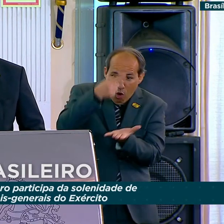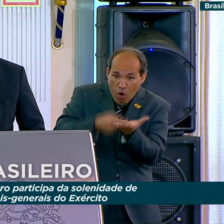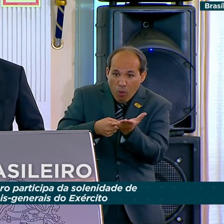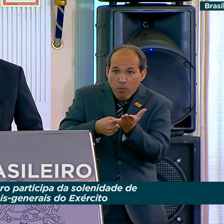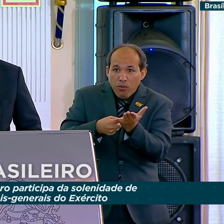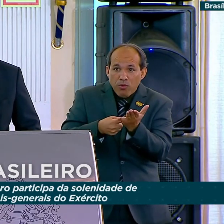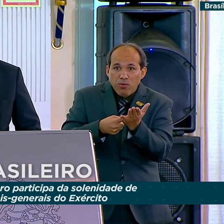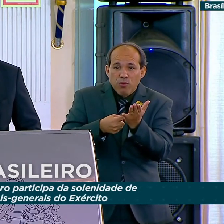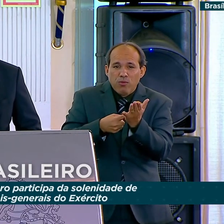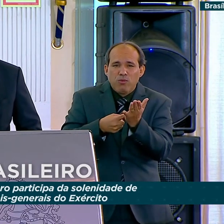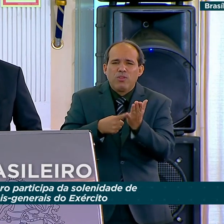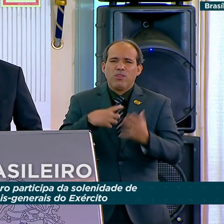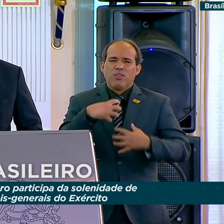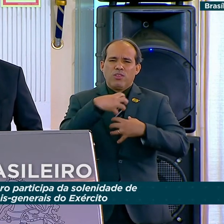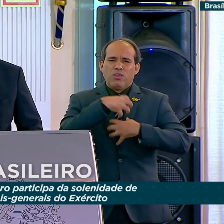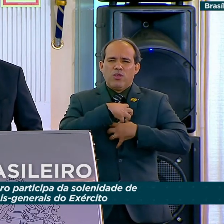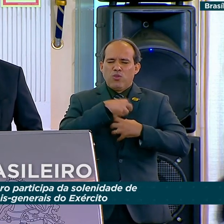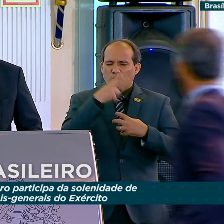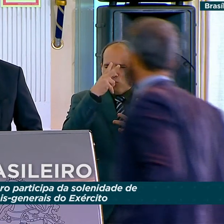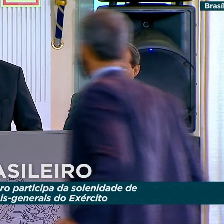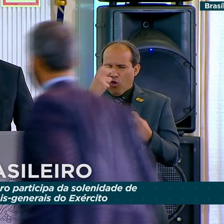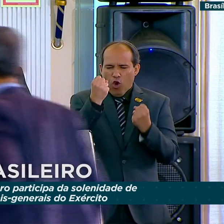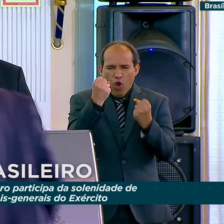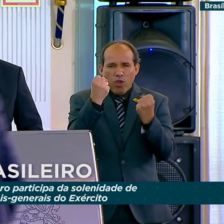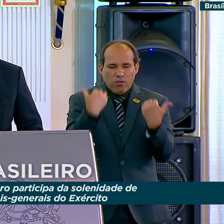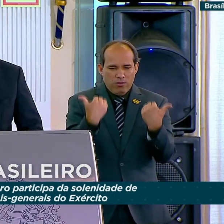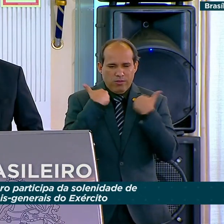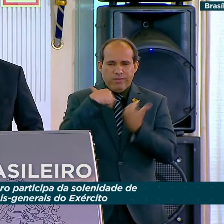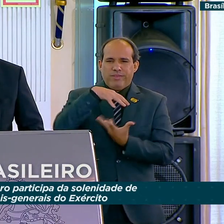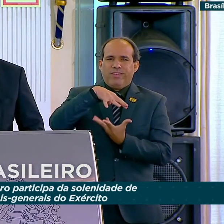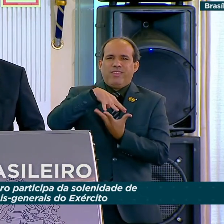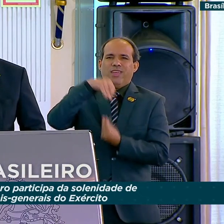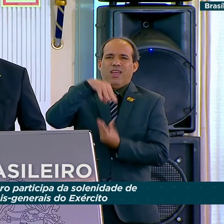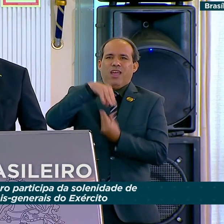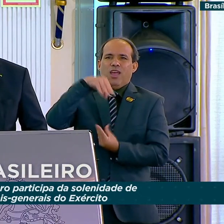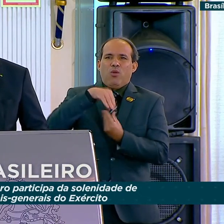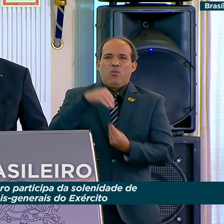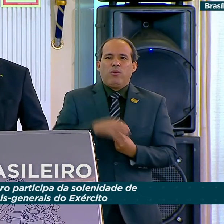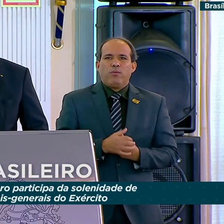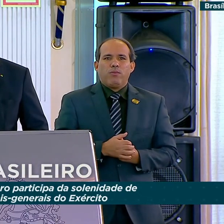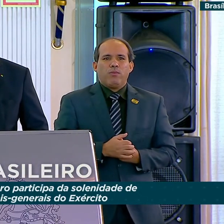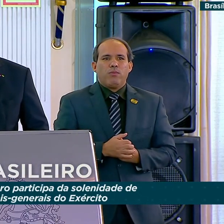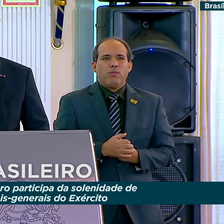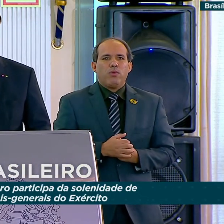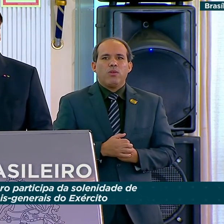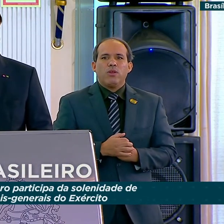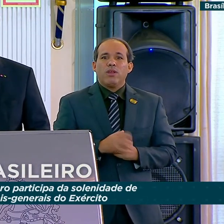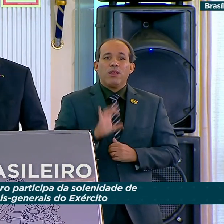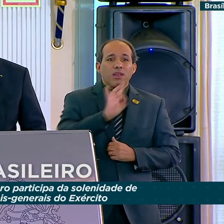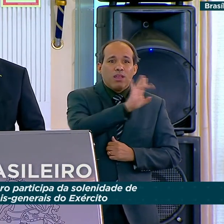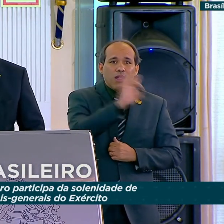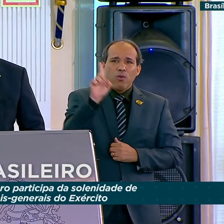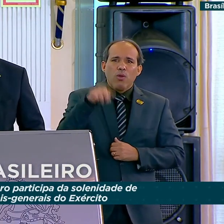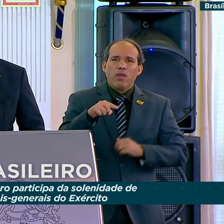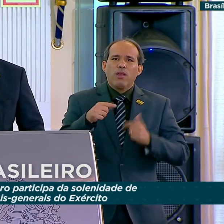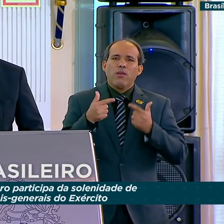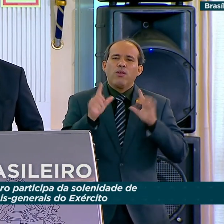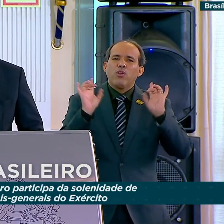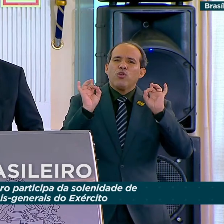cala mais alto na nossa alma nós somos uns privilegiados